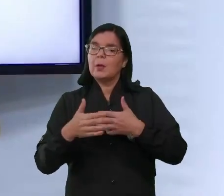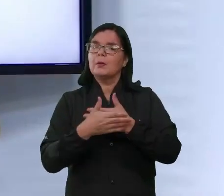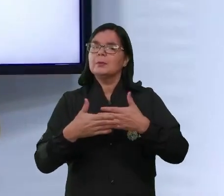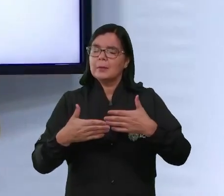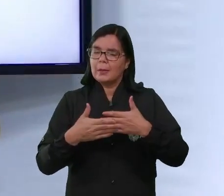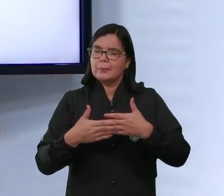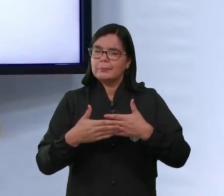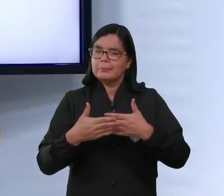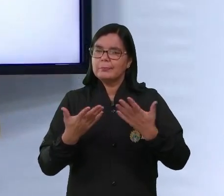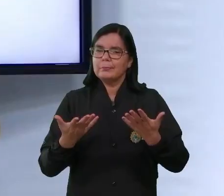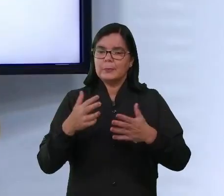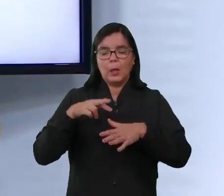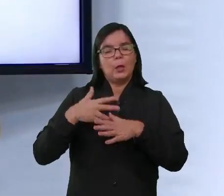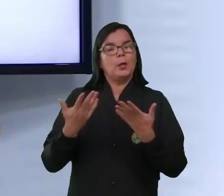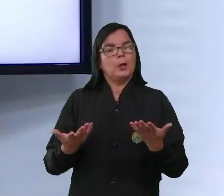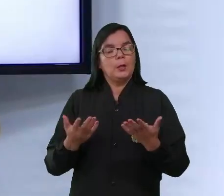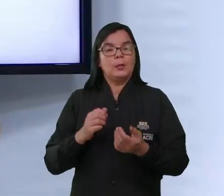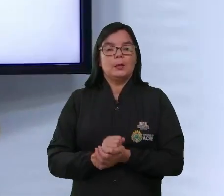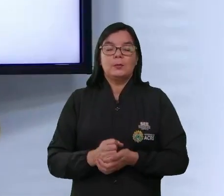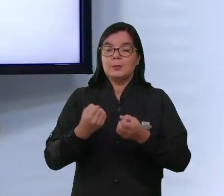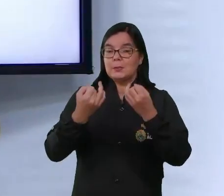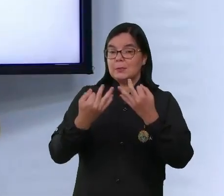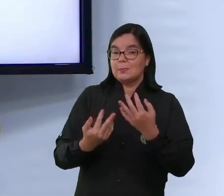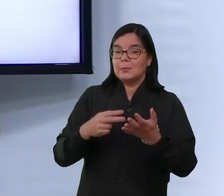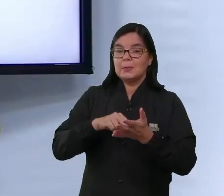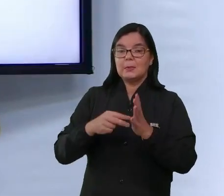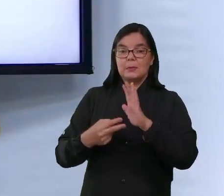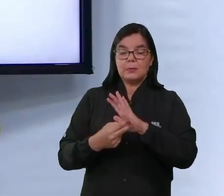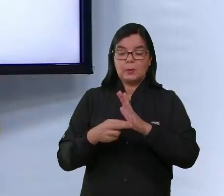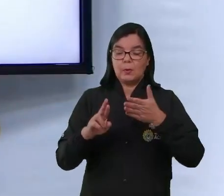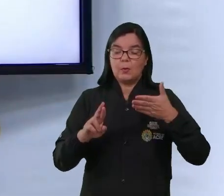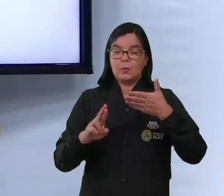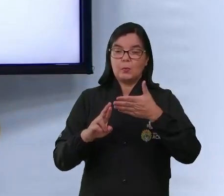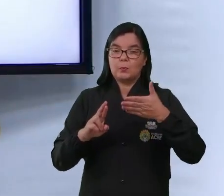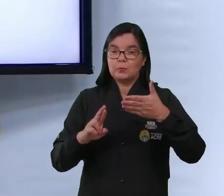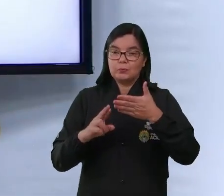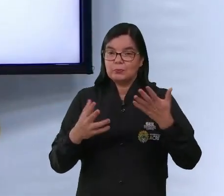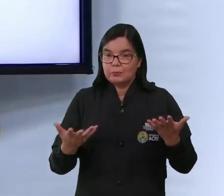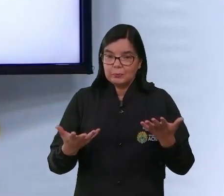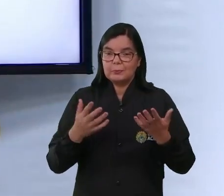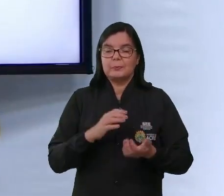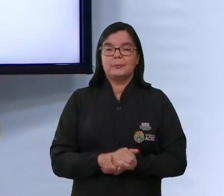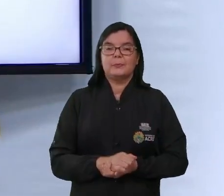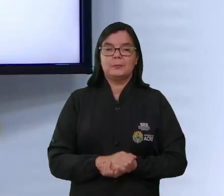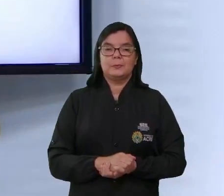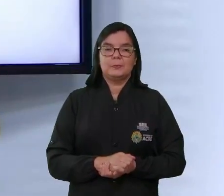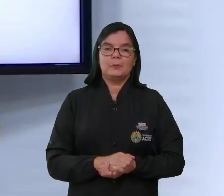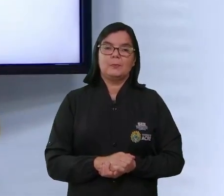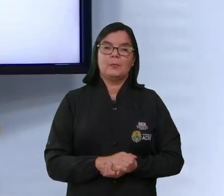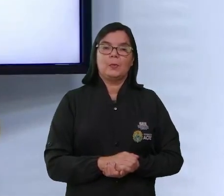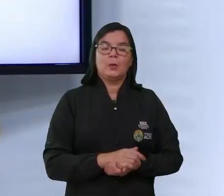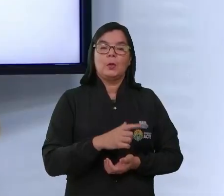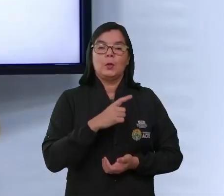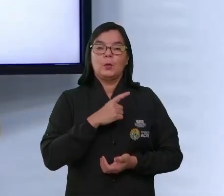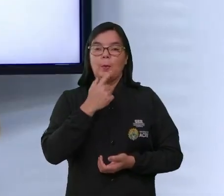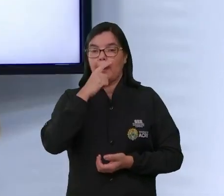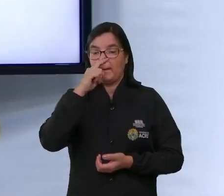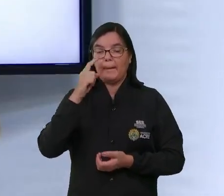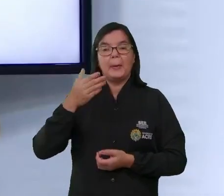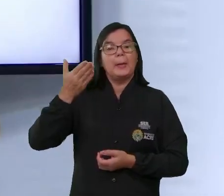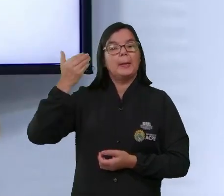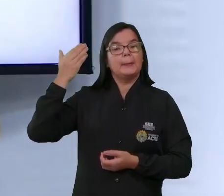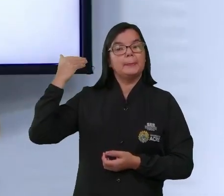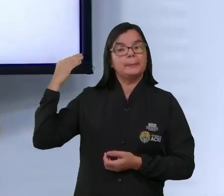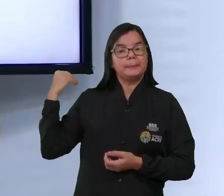para onde? Quando se fala isso, você quer se referir justamente a quê? A descer, como se descia lá